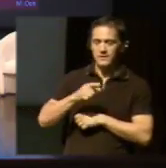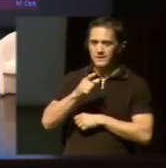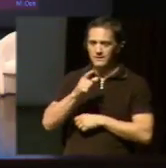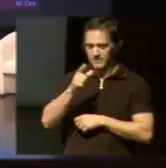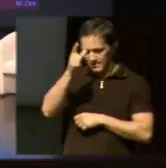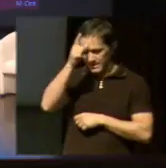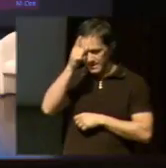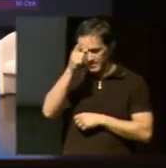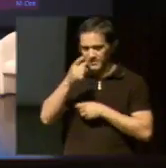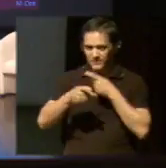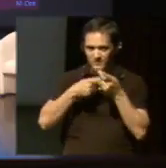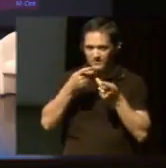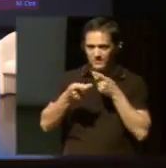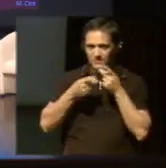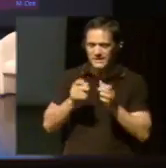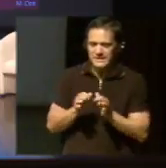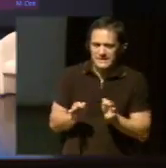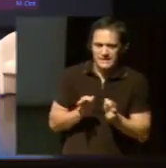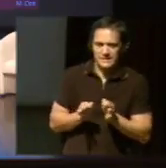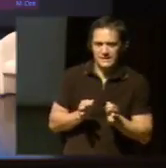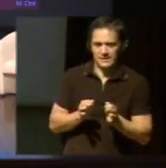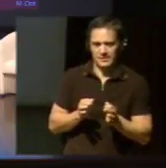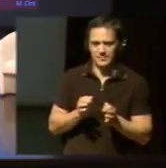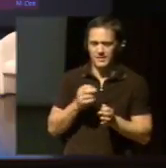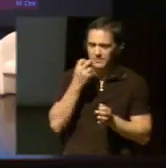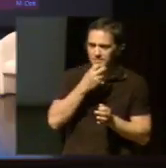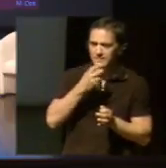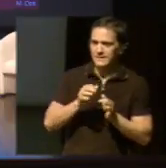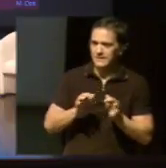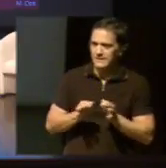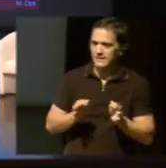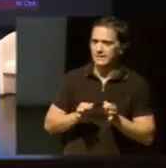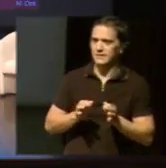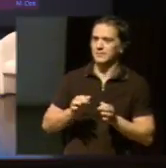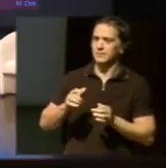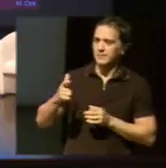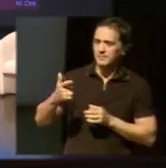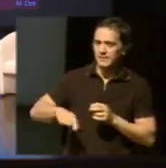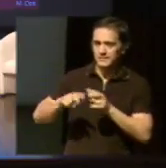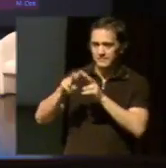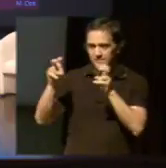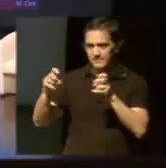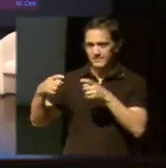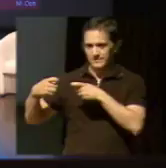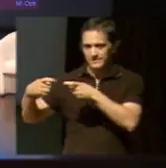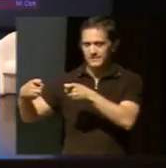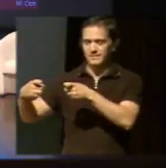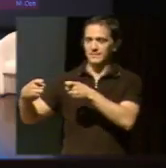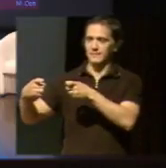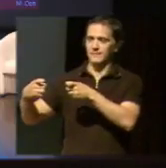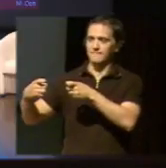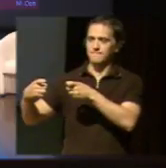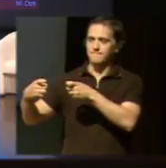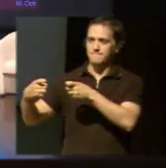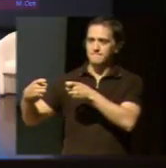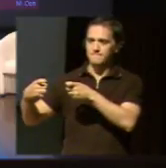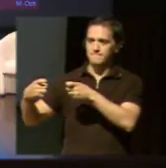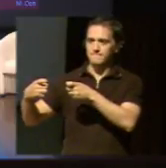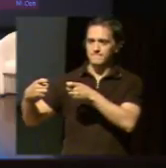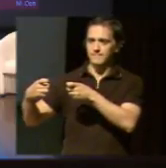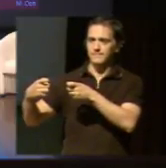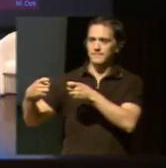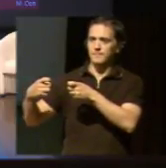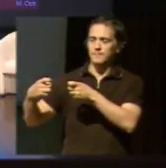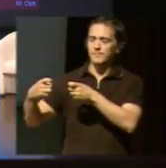escrevam artigos junto com os idosos sobre a temática fuga ou guerra ou viver o cotidiano em